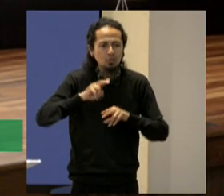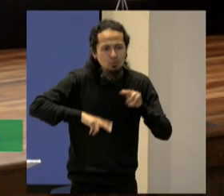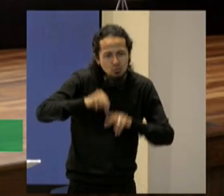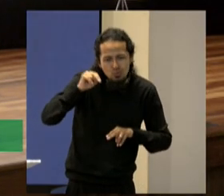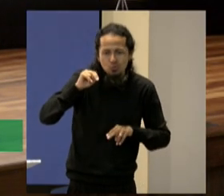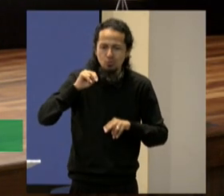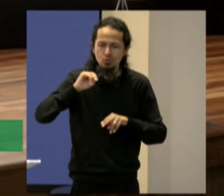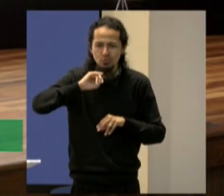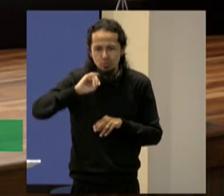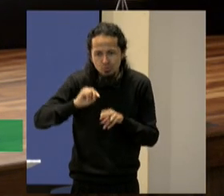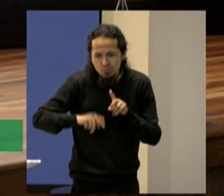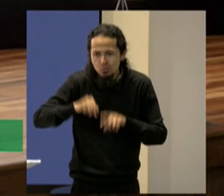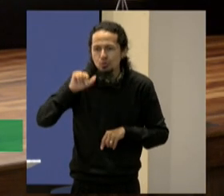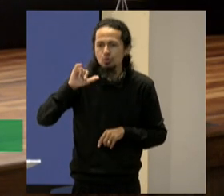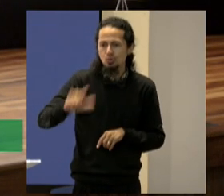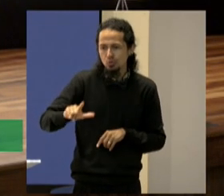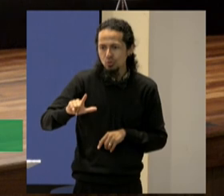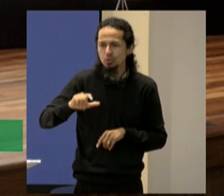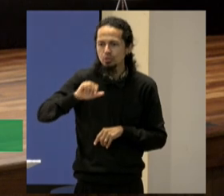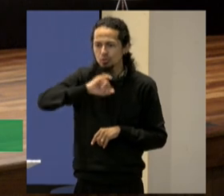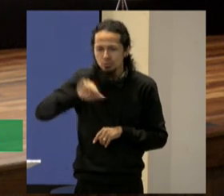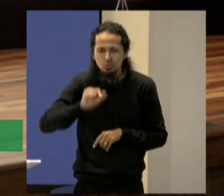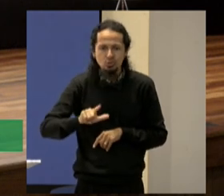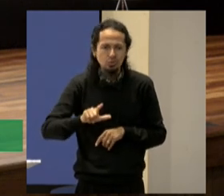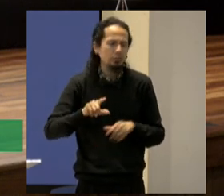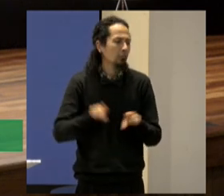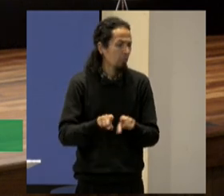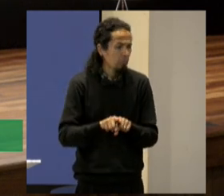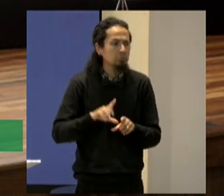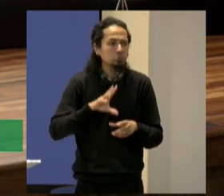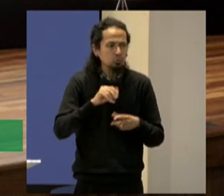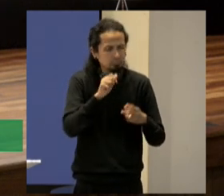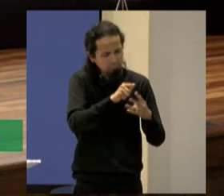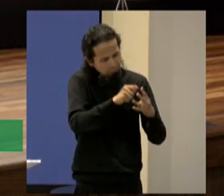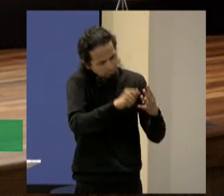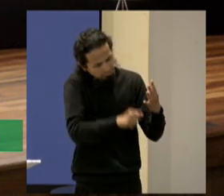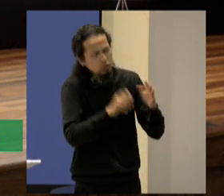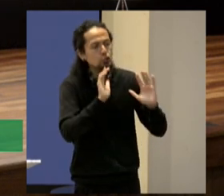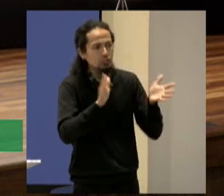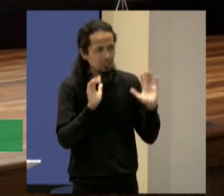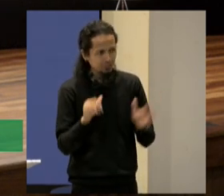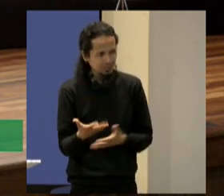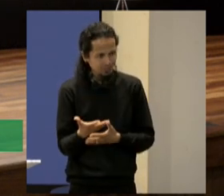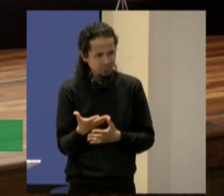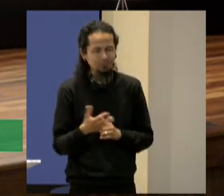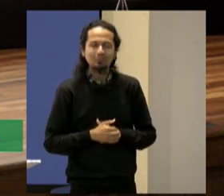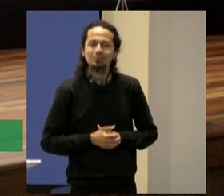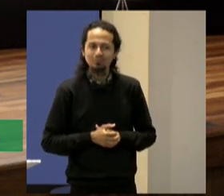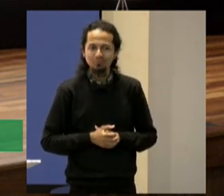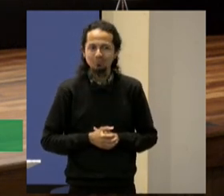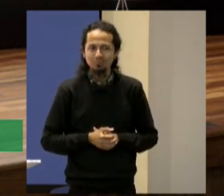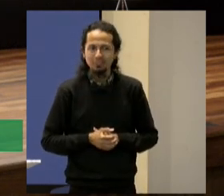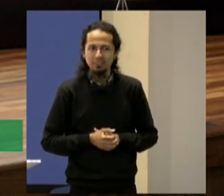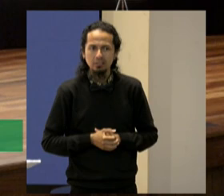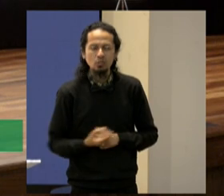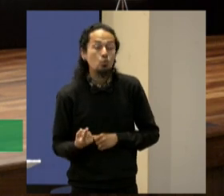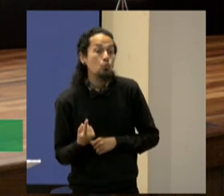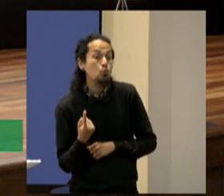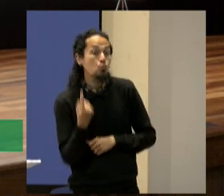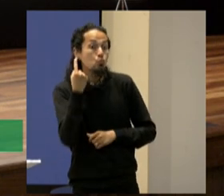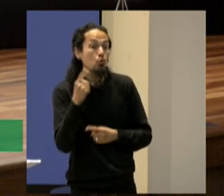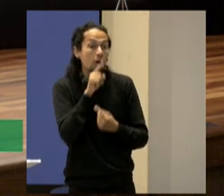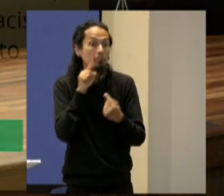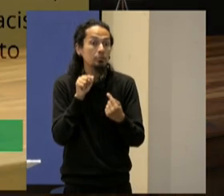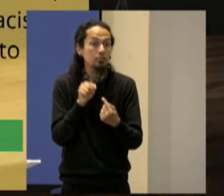como objetivos, os objetivos do nosso grupo de estudo, do nosso GT de trabalho, é também um